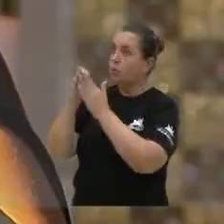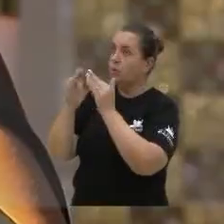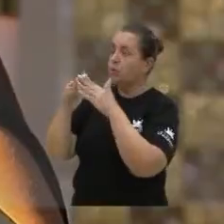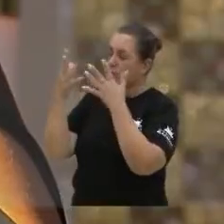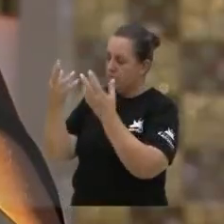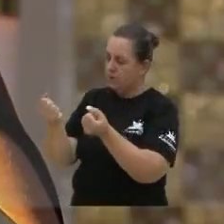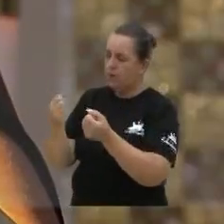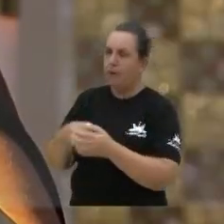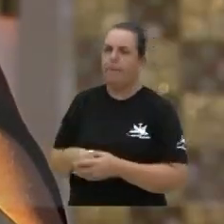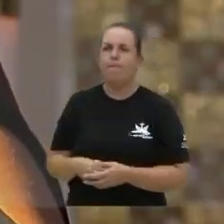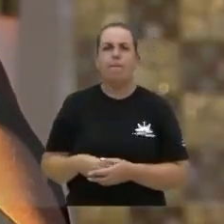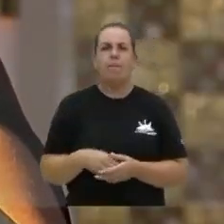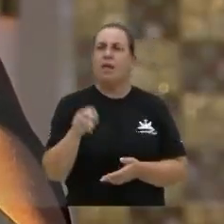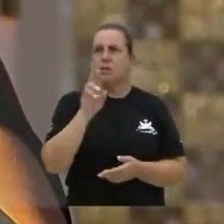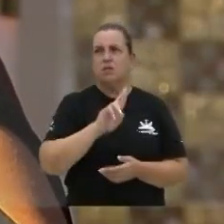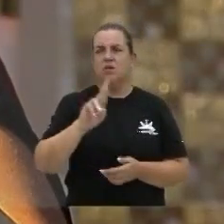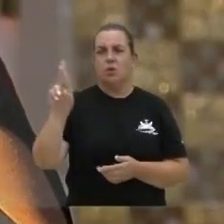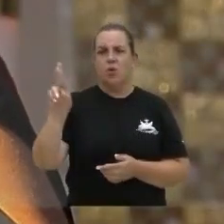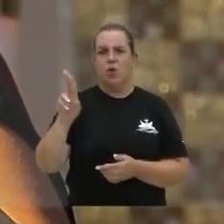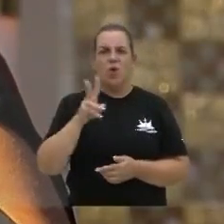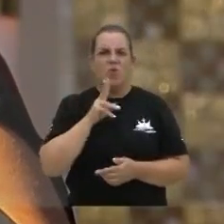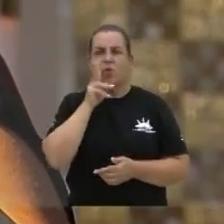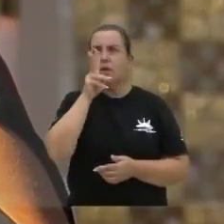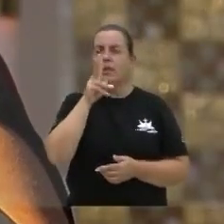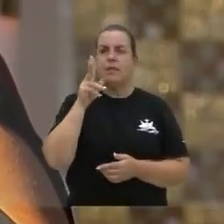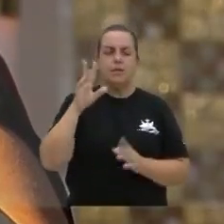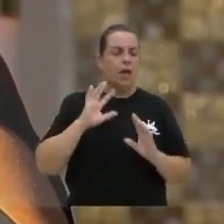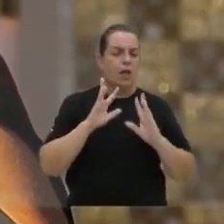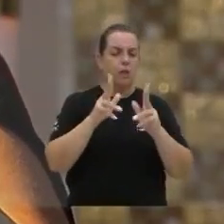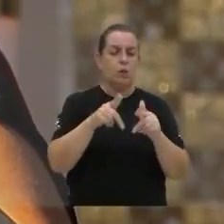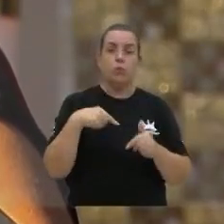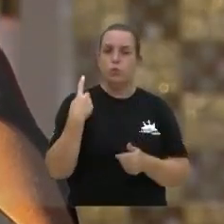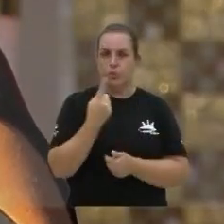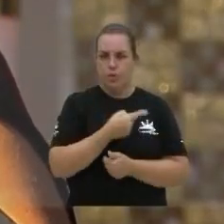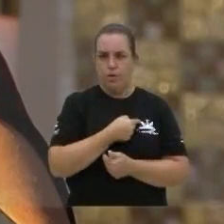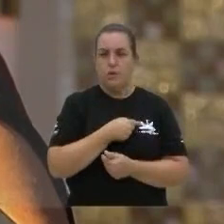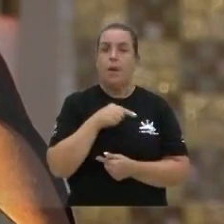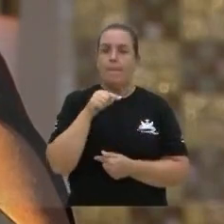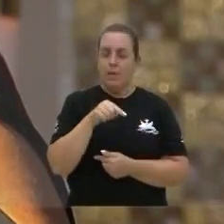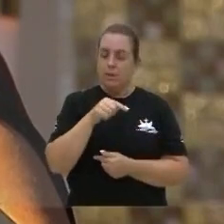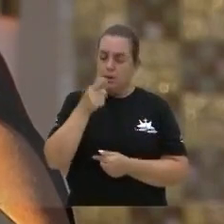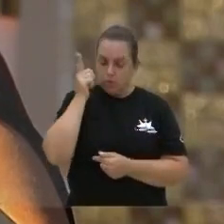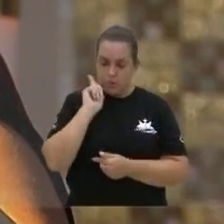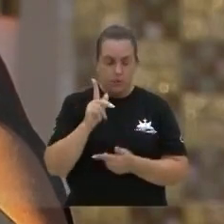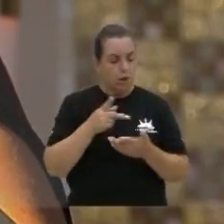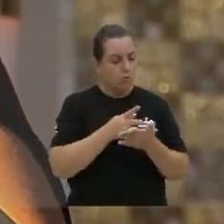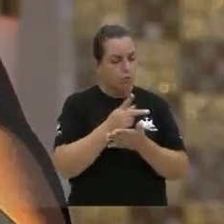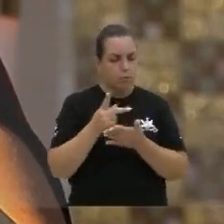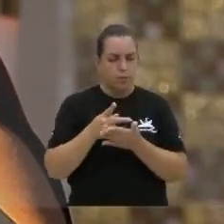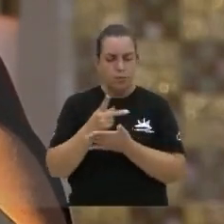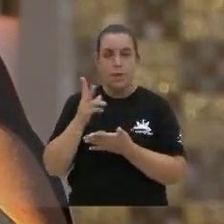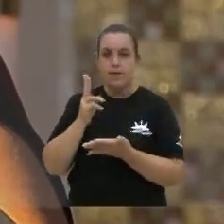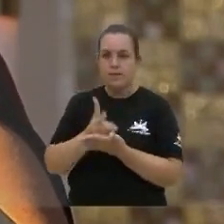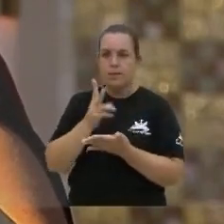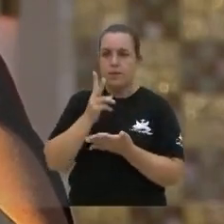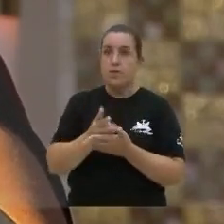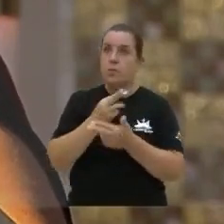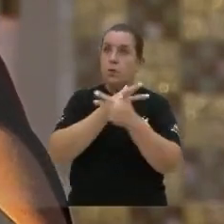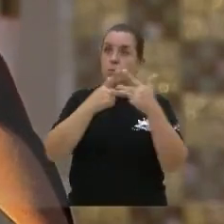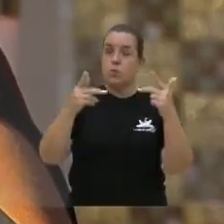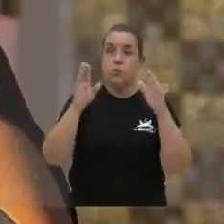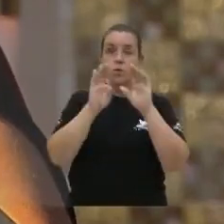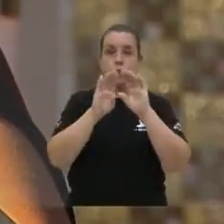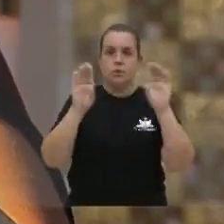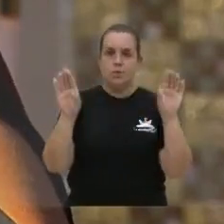Senhor. Senhor, fortalecei a todos nós, para que busquemos sempre as coisas do